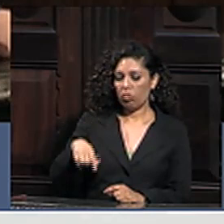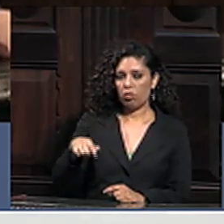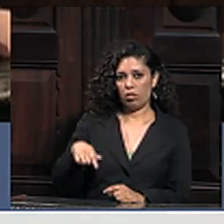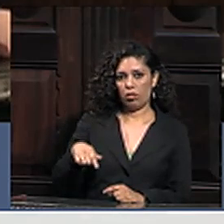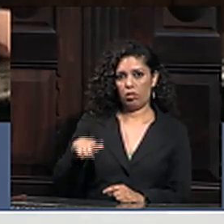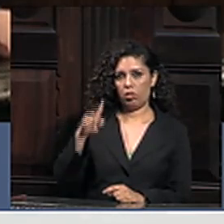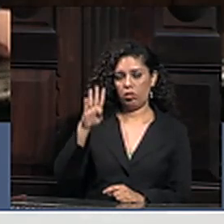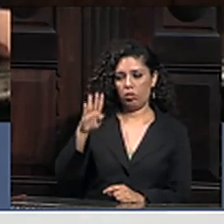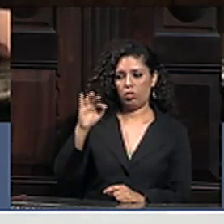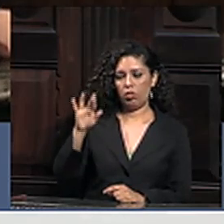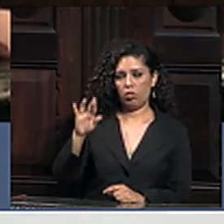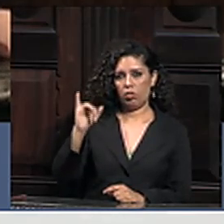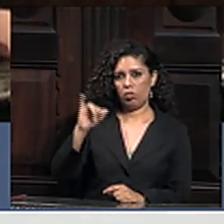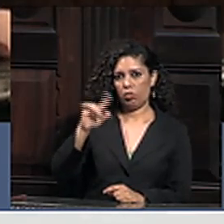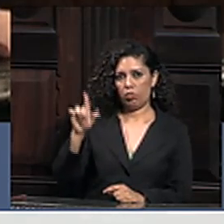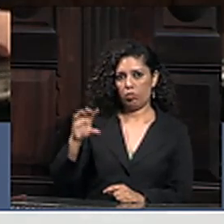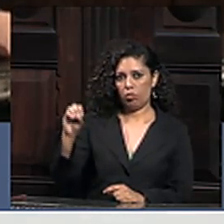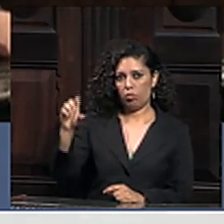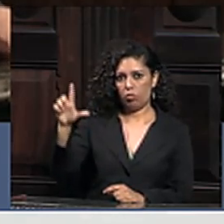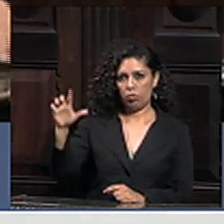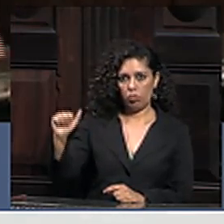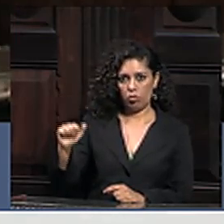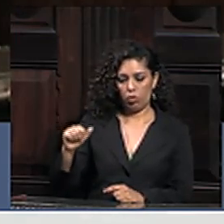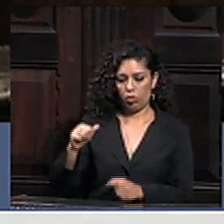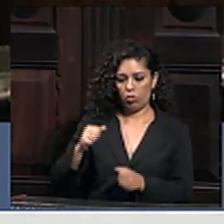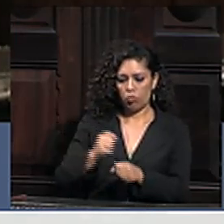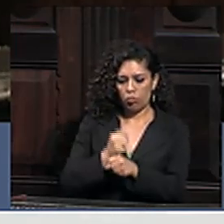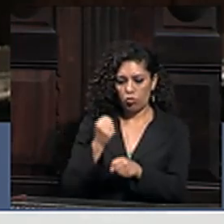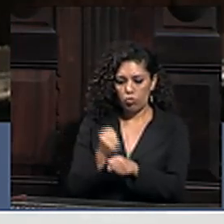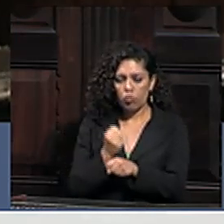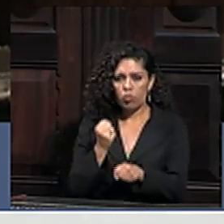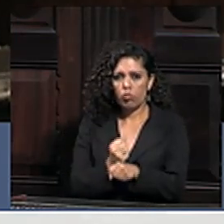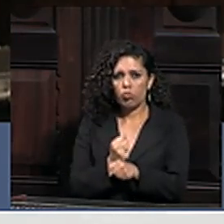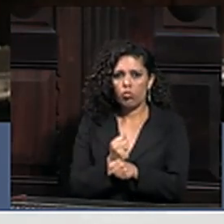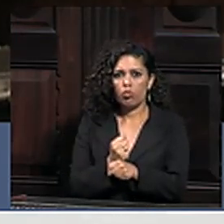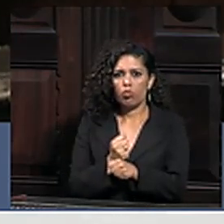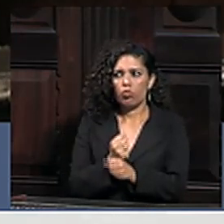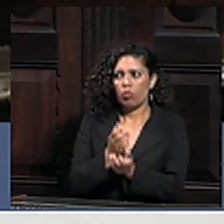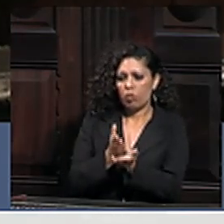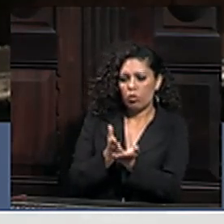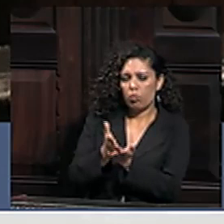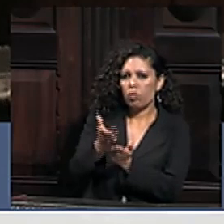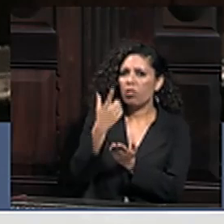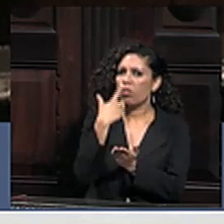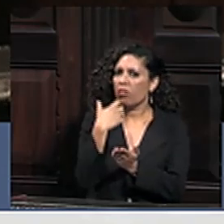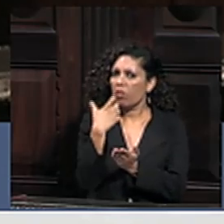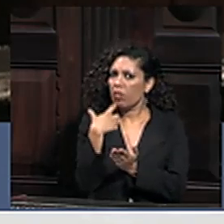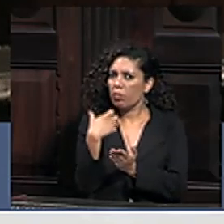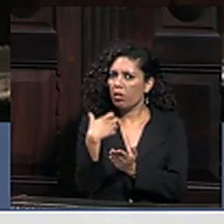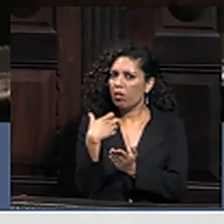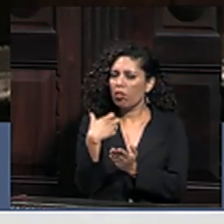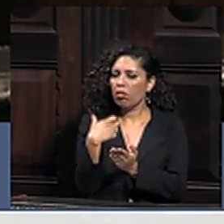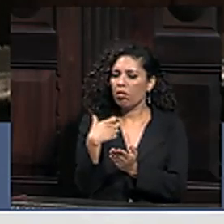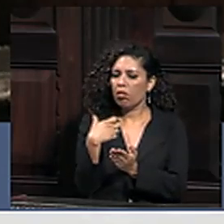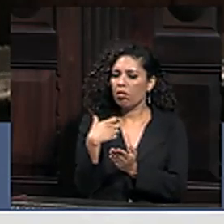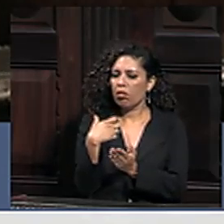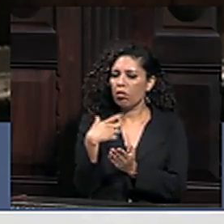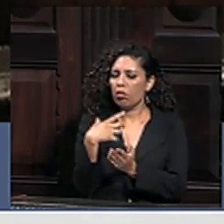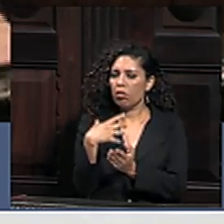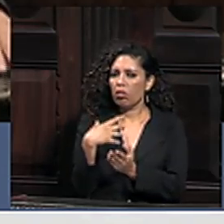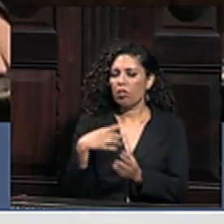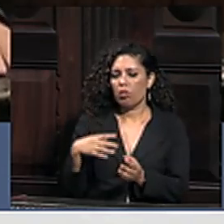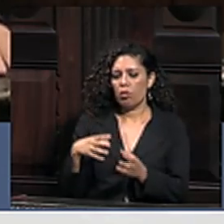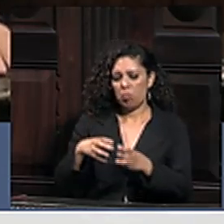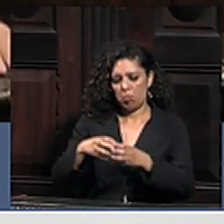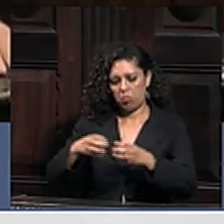que construiu a linha vermelha, integrando a Baixada Fluminense ao município do Rio